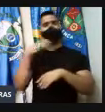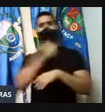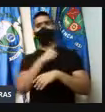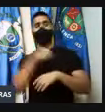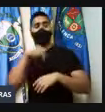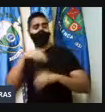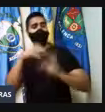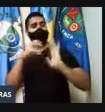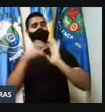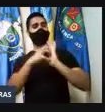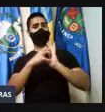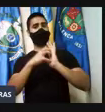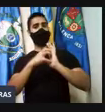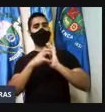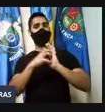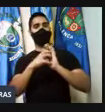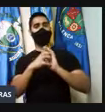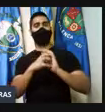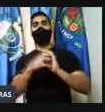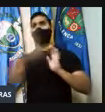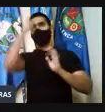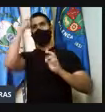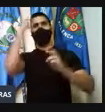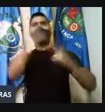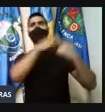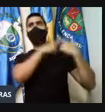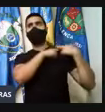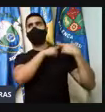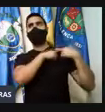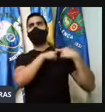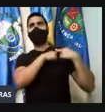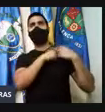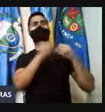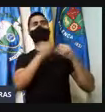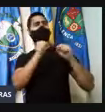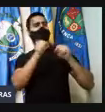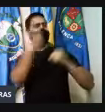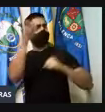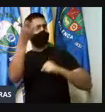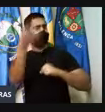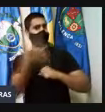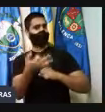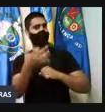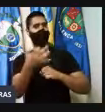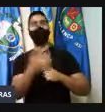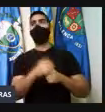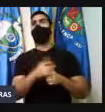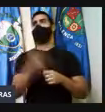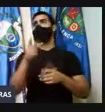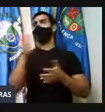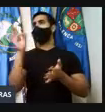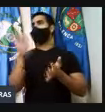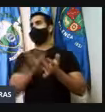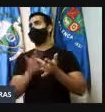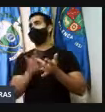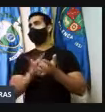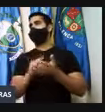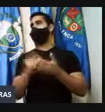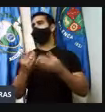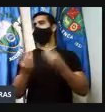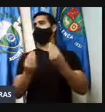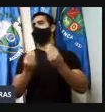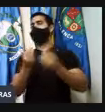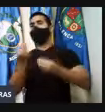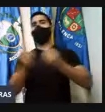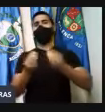nessa casa os responsáveis por dar um relato fidedigno, claro, sobre como